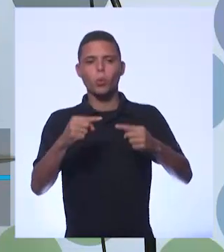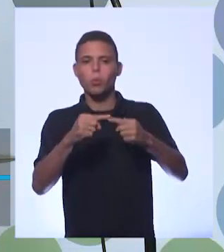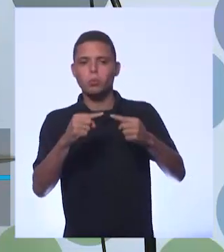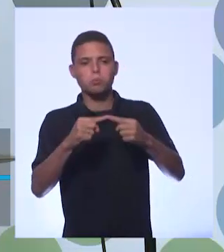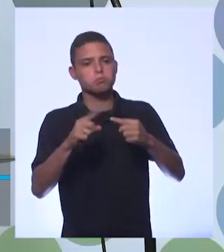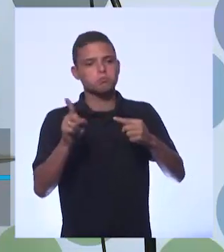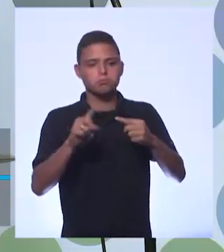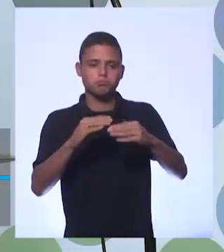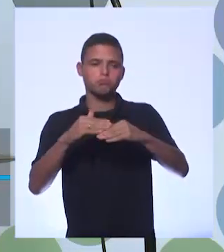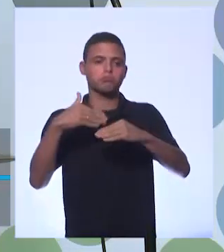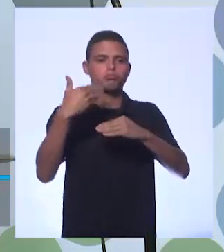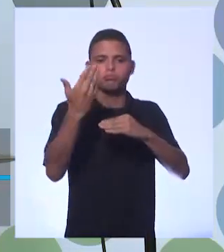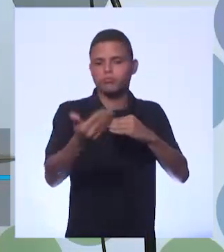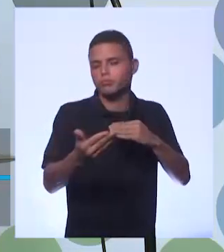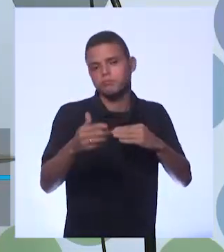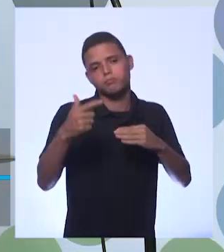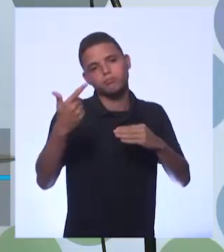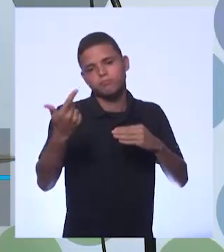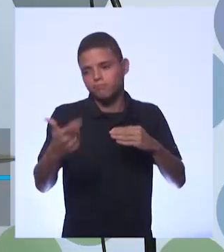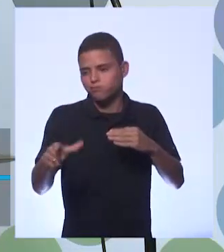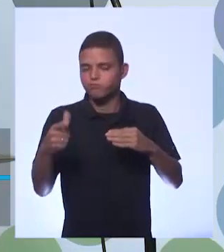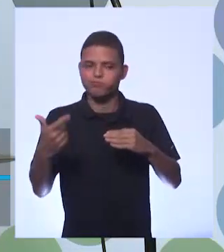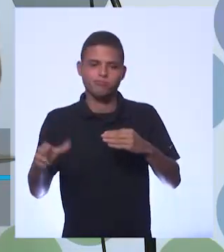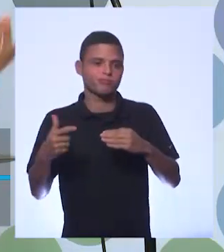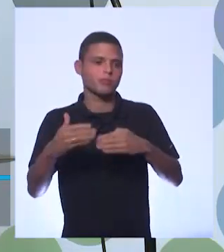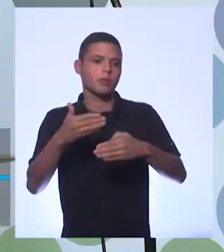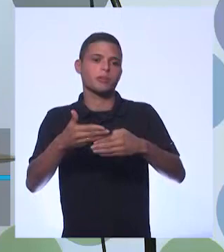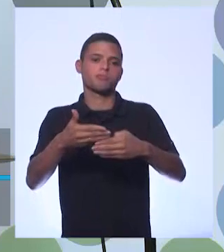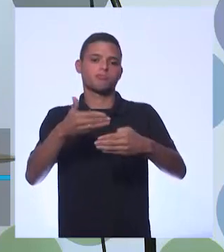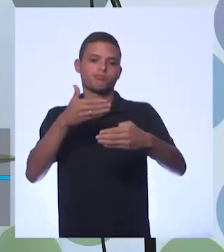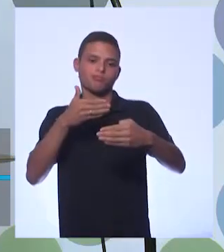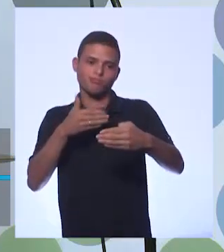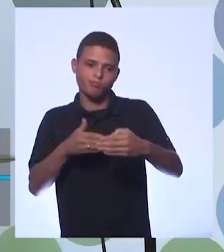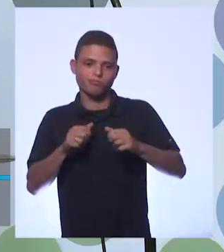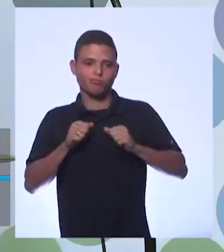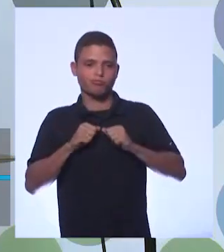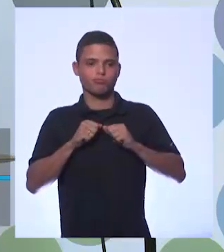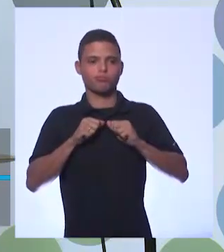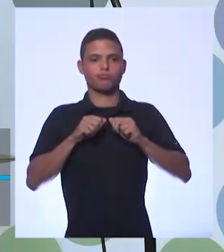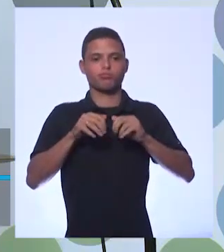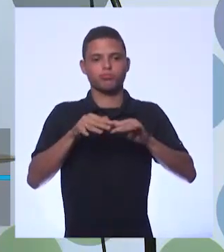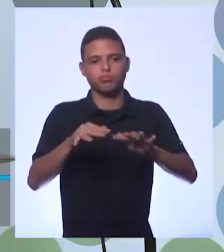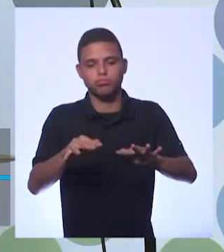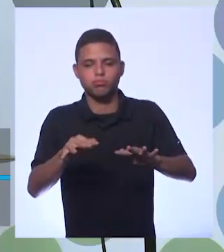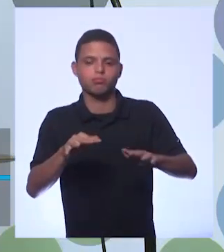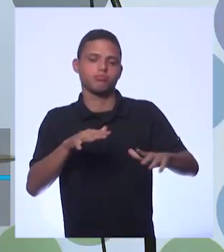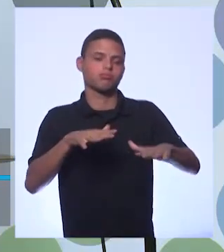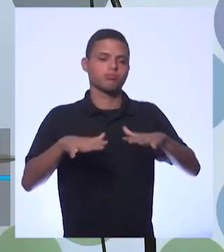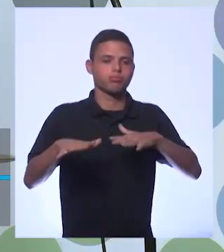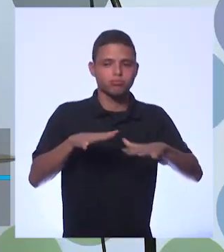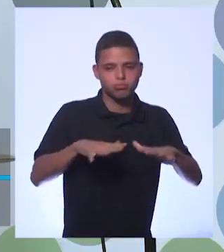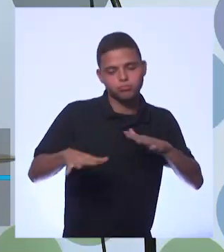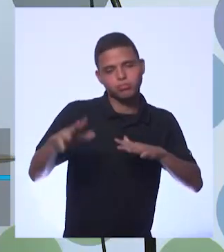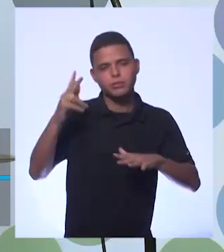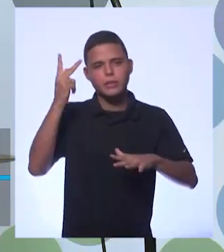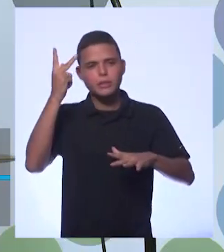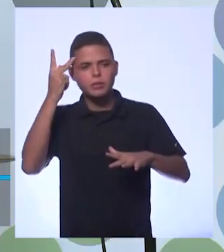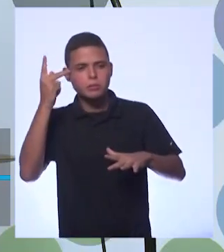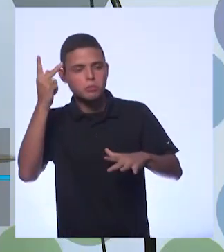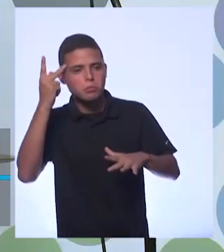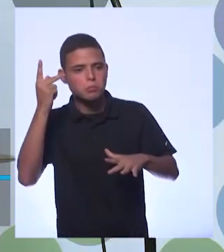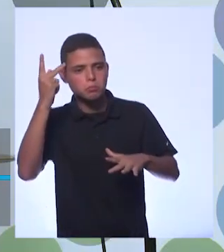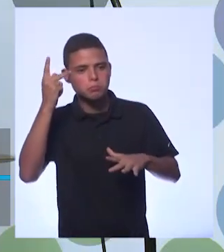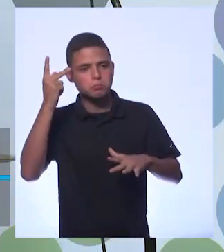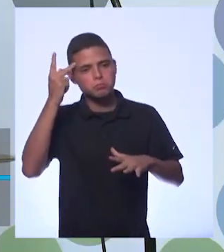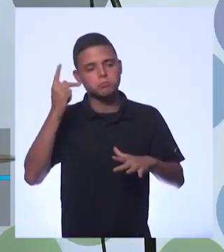uma finalidade exterior. A própria ação ela já basta a si própria. Então, seria mais ou menos essa